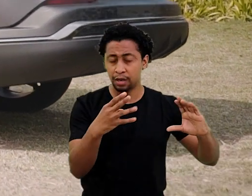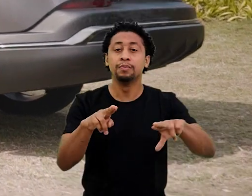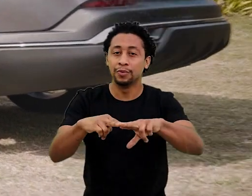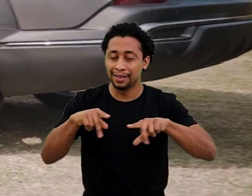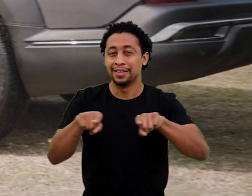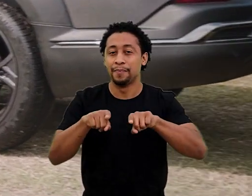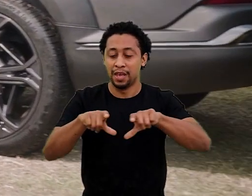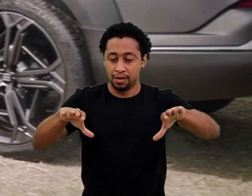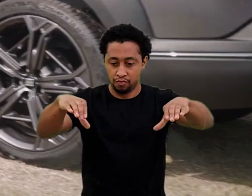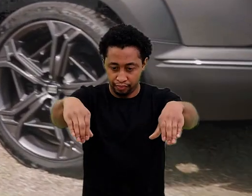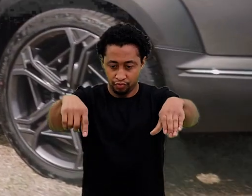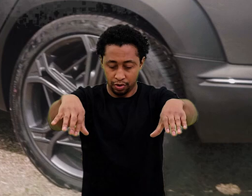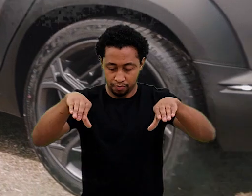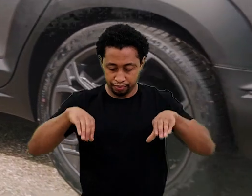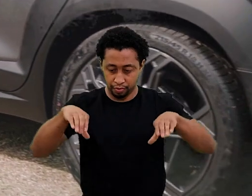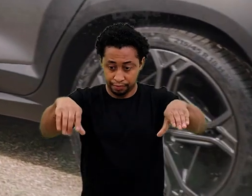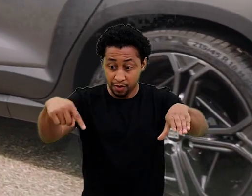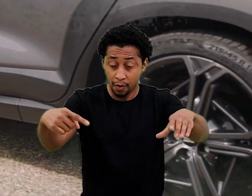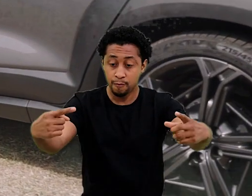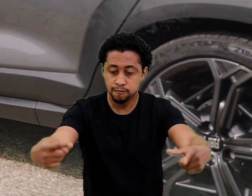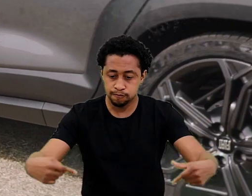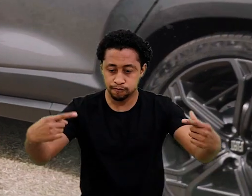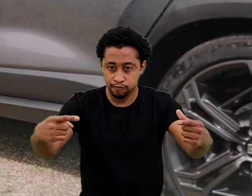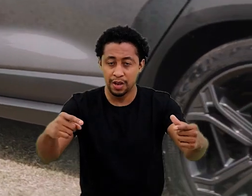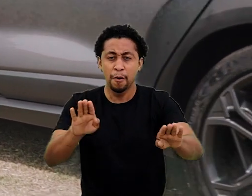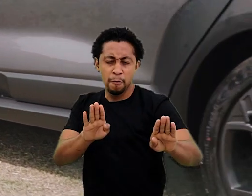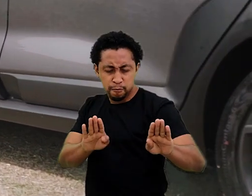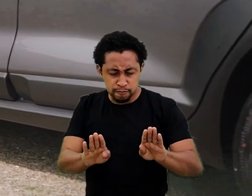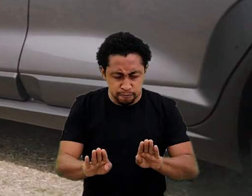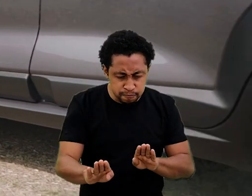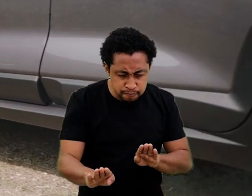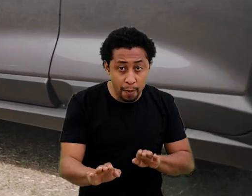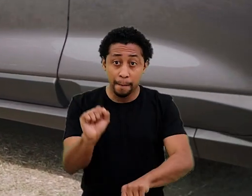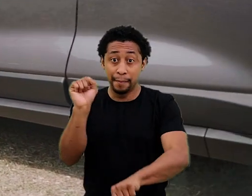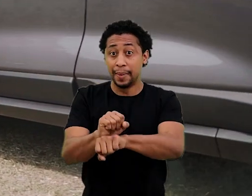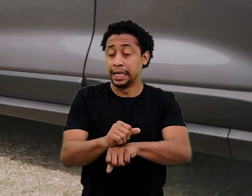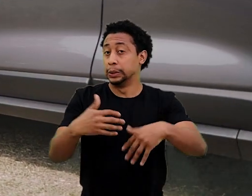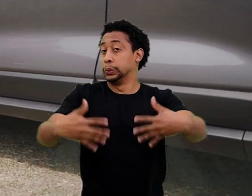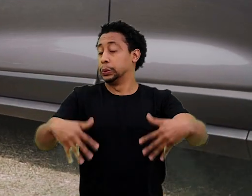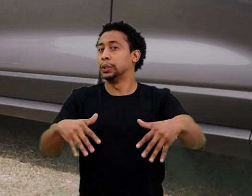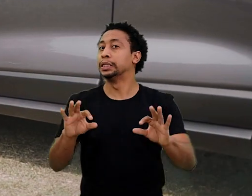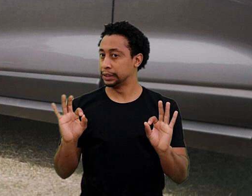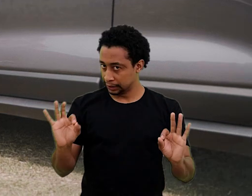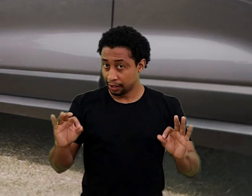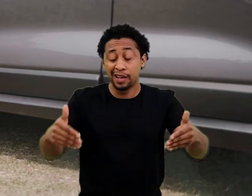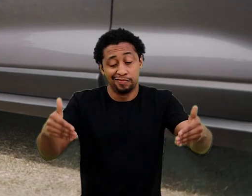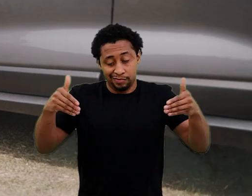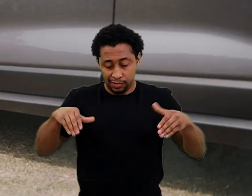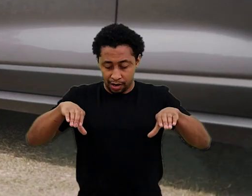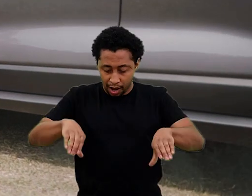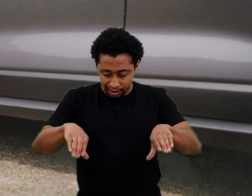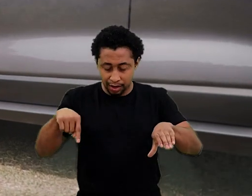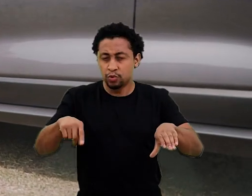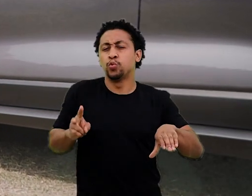caso dessa versão 1.3, a gente tem 305 milímetros de disco, então os freios estão bem caprichados, ainda que atrás a gente mantenha